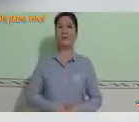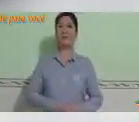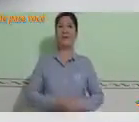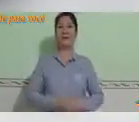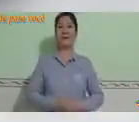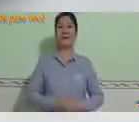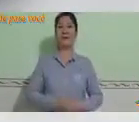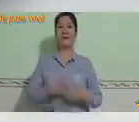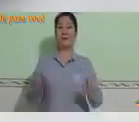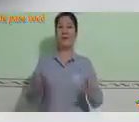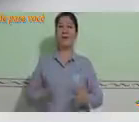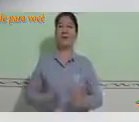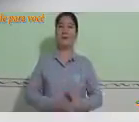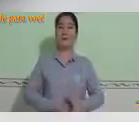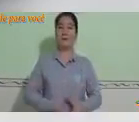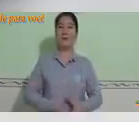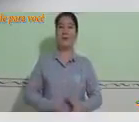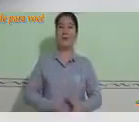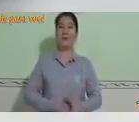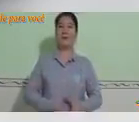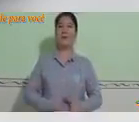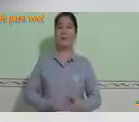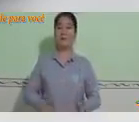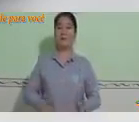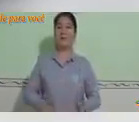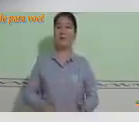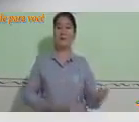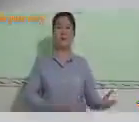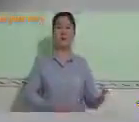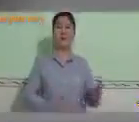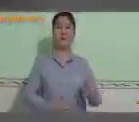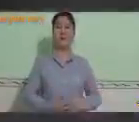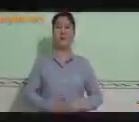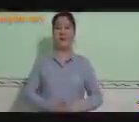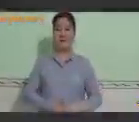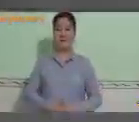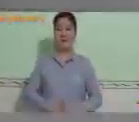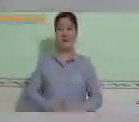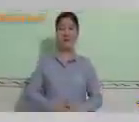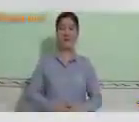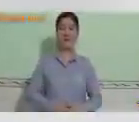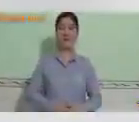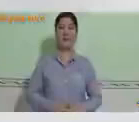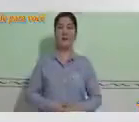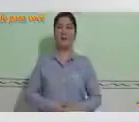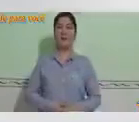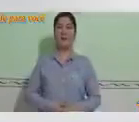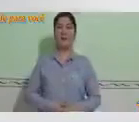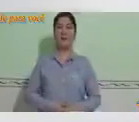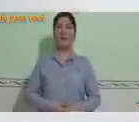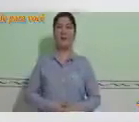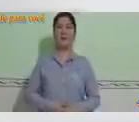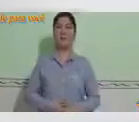A BABOSA ajuda na cicatrização da pele, hidratando e regenerando a óleo de rosa mosqueta, 2 pontos aplicar